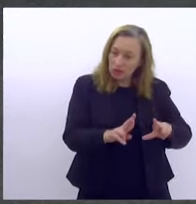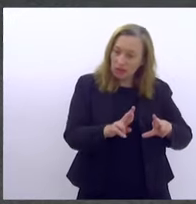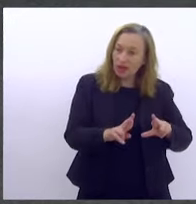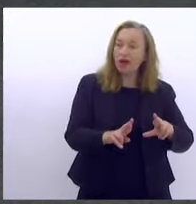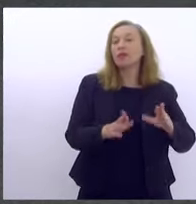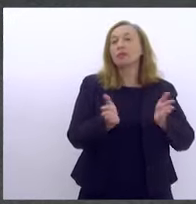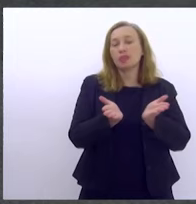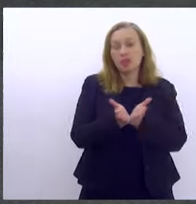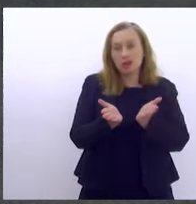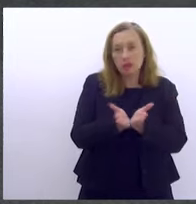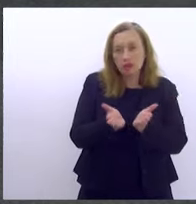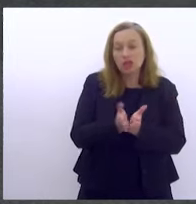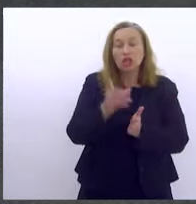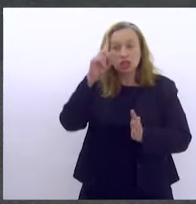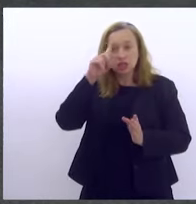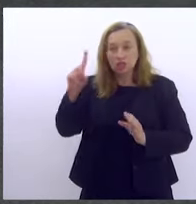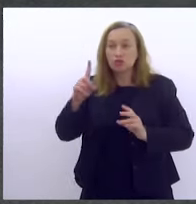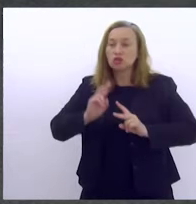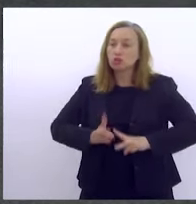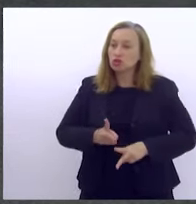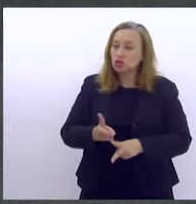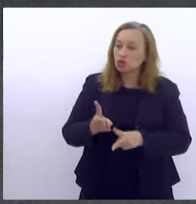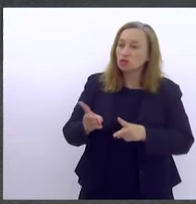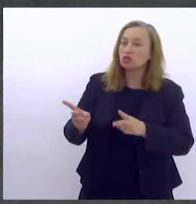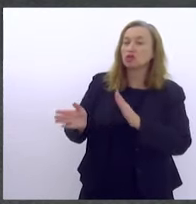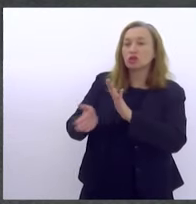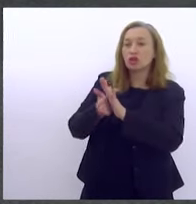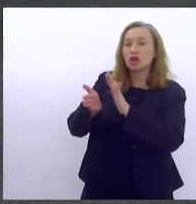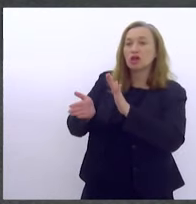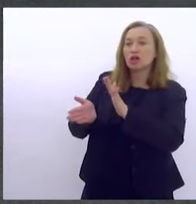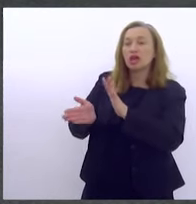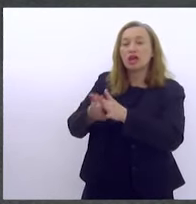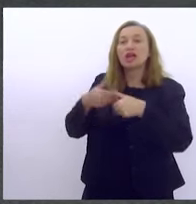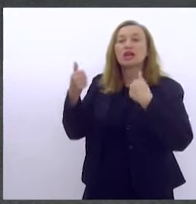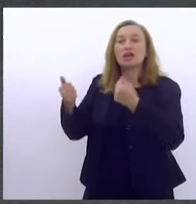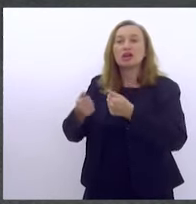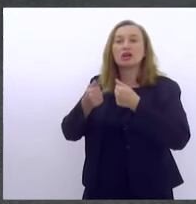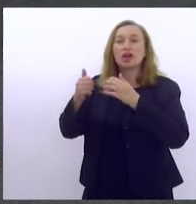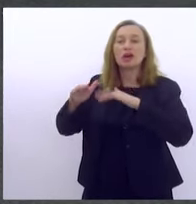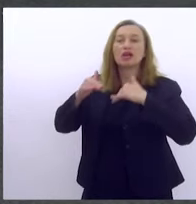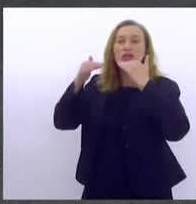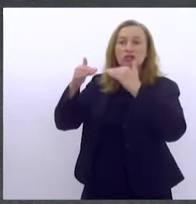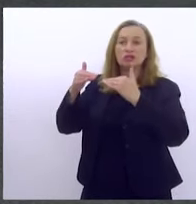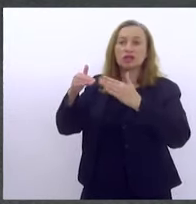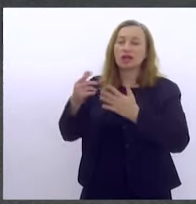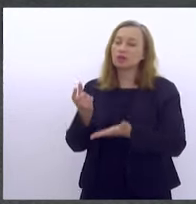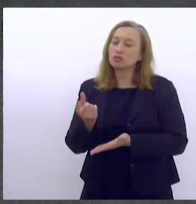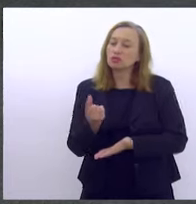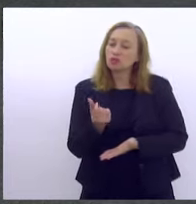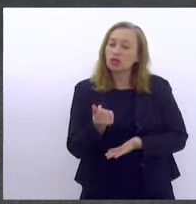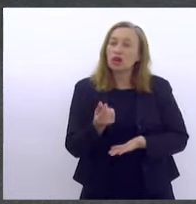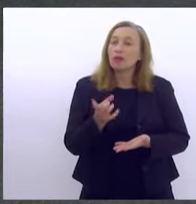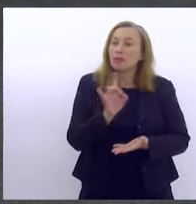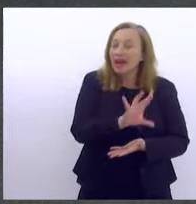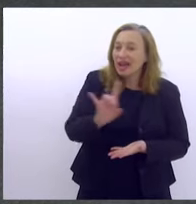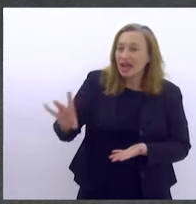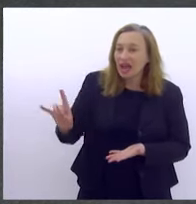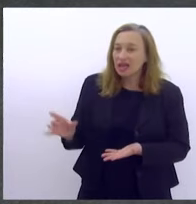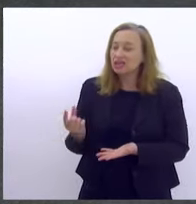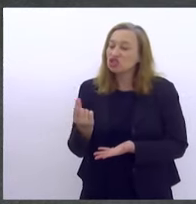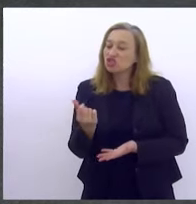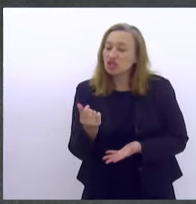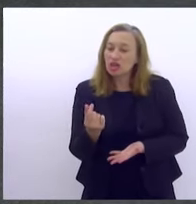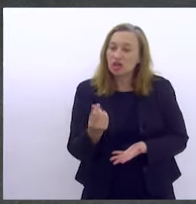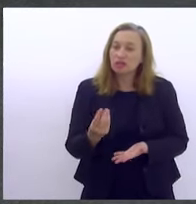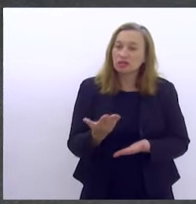cristã, que Deus continue sendo louvado nas nossas notas, para que cada real na mão de um trabalhador faça milagre,